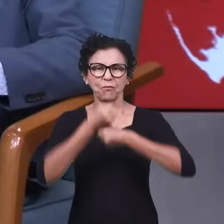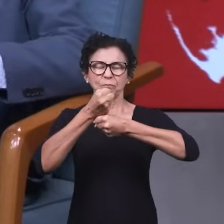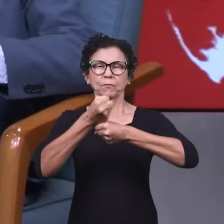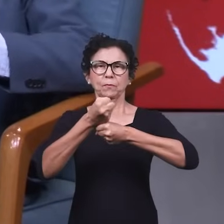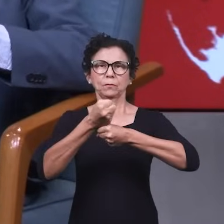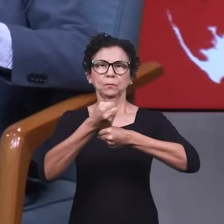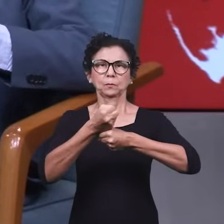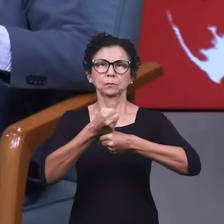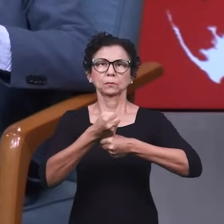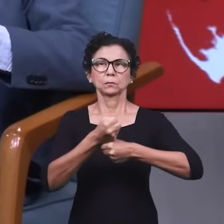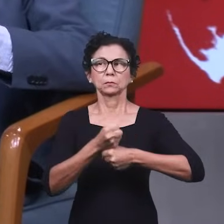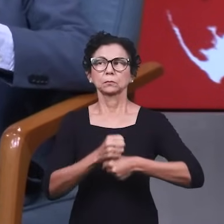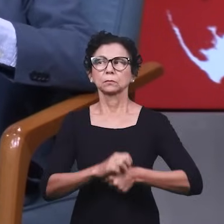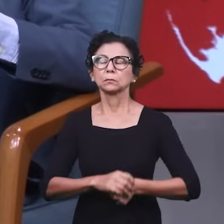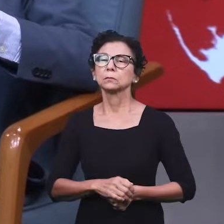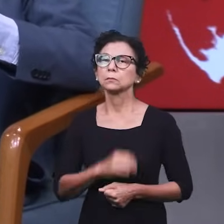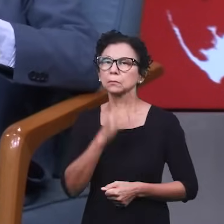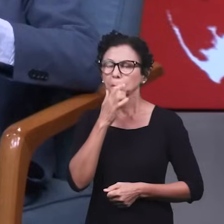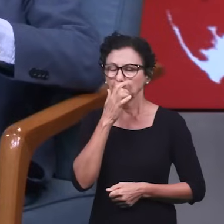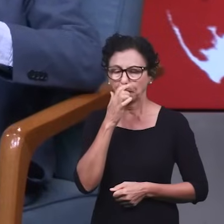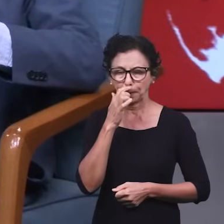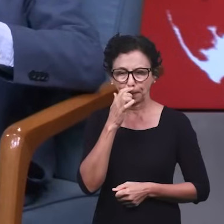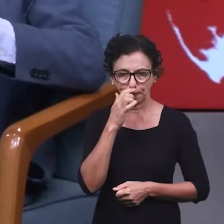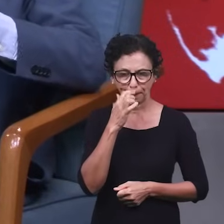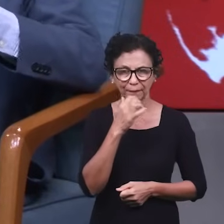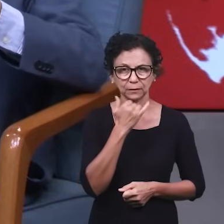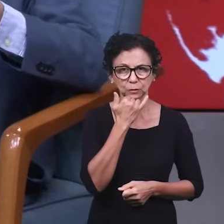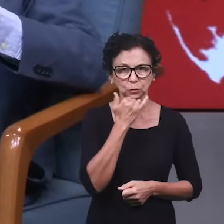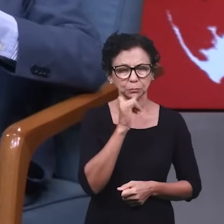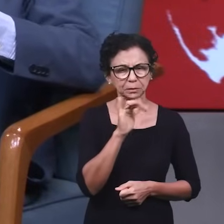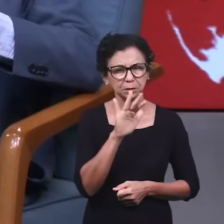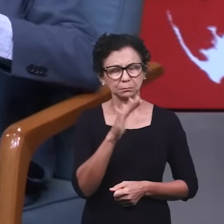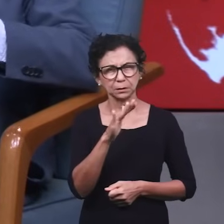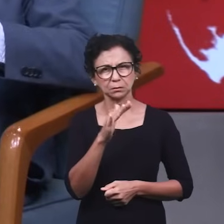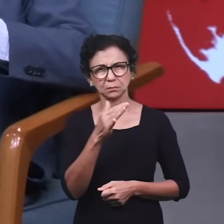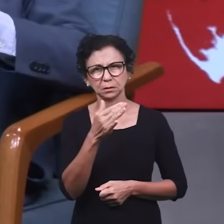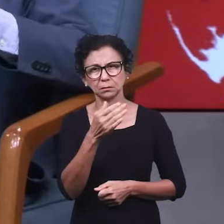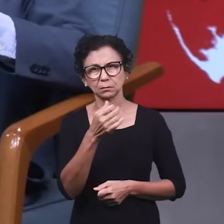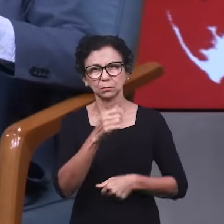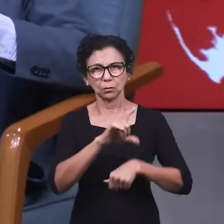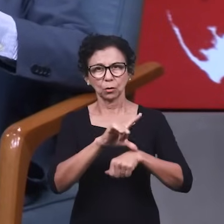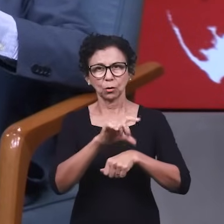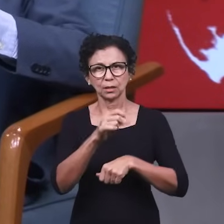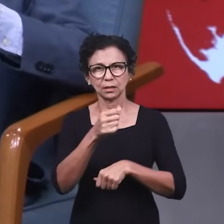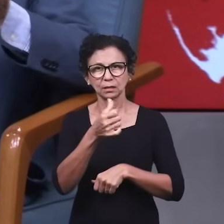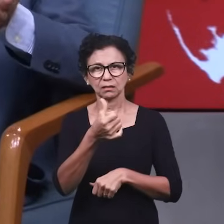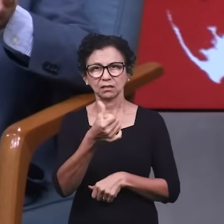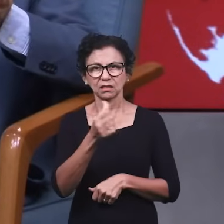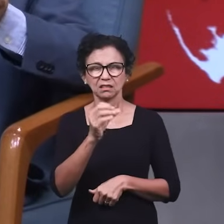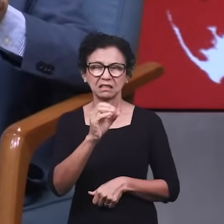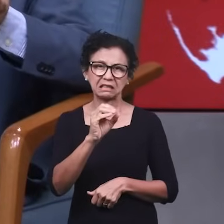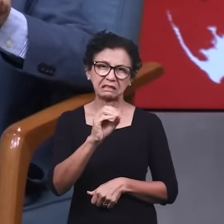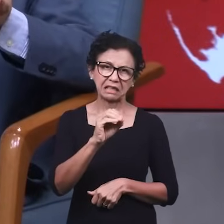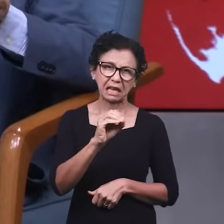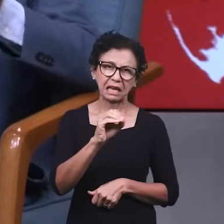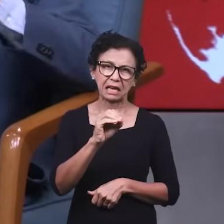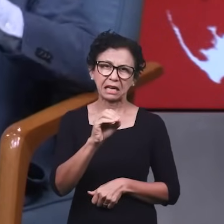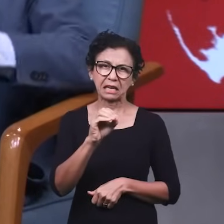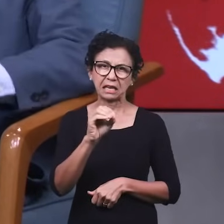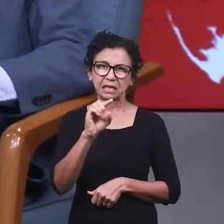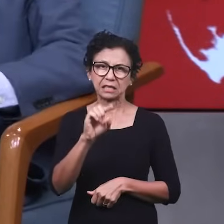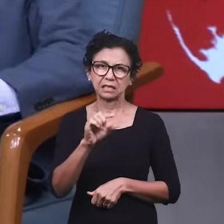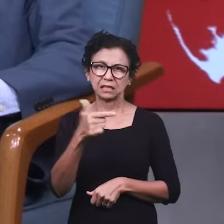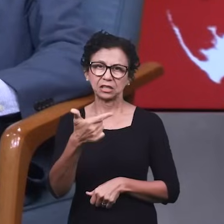O grupo foi para a porta daquele prédio mais ou menos 10h20, a revelação tinha sido